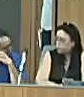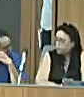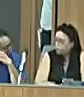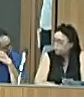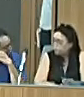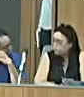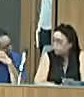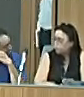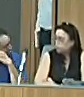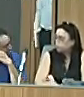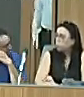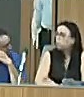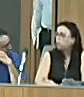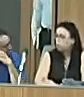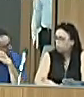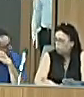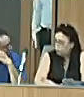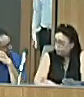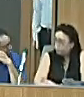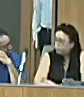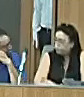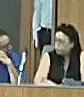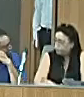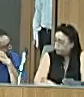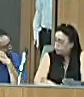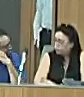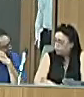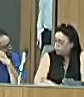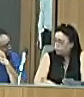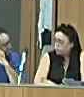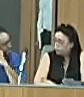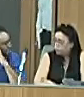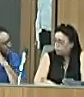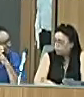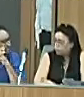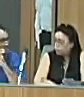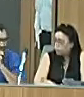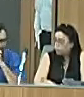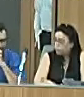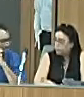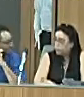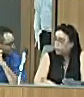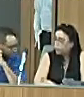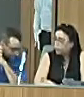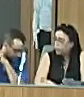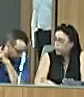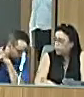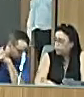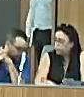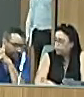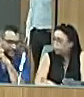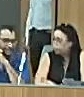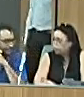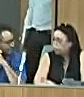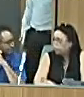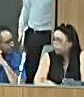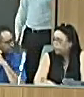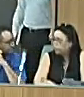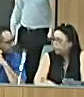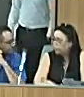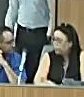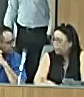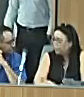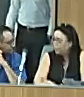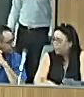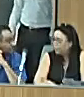no estado de minas gerais uma pessoa muito competente e que vem engrandecer o governo de minas e com certeza